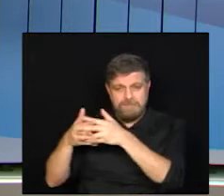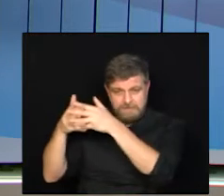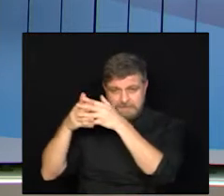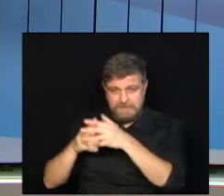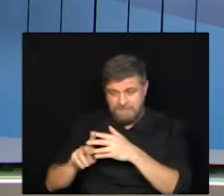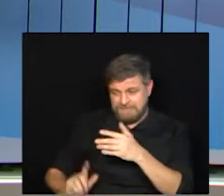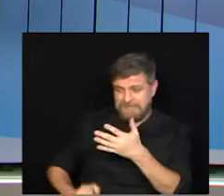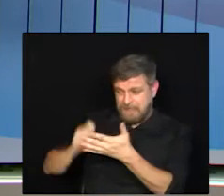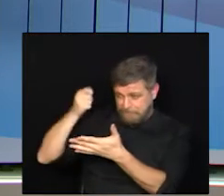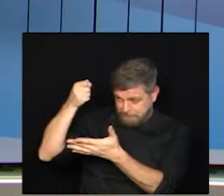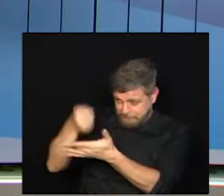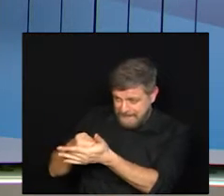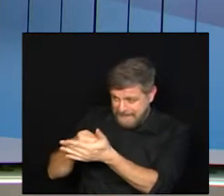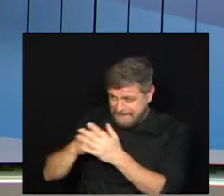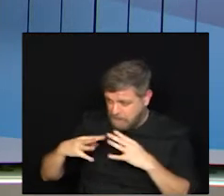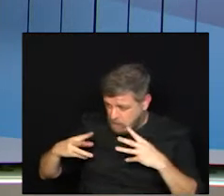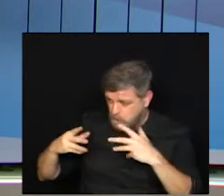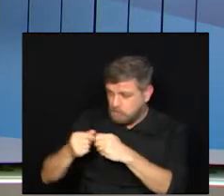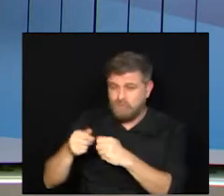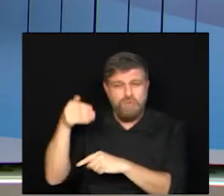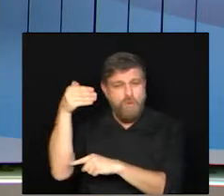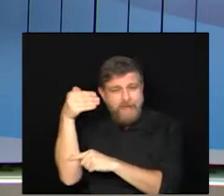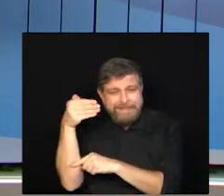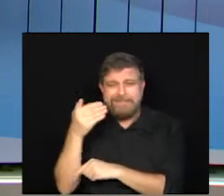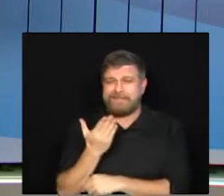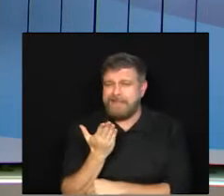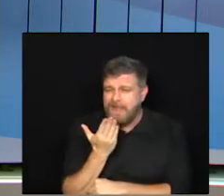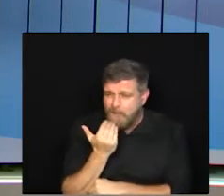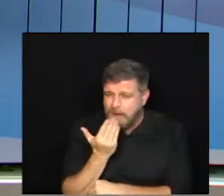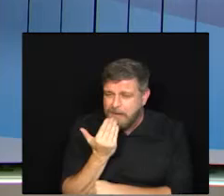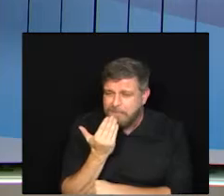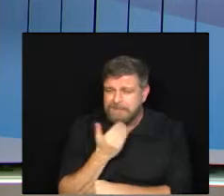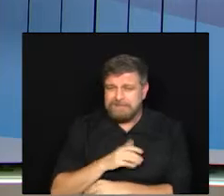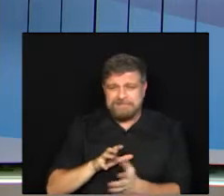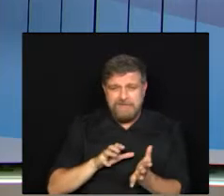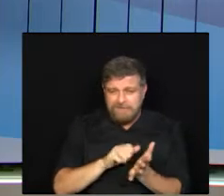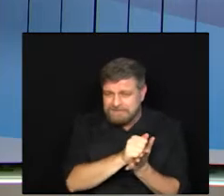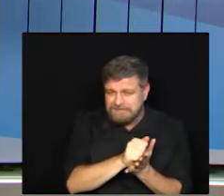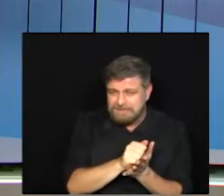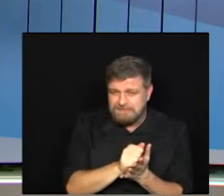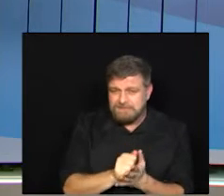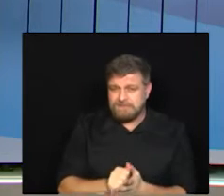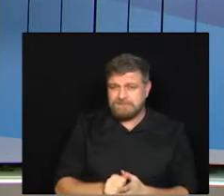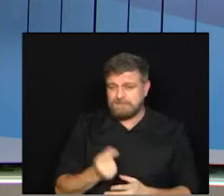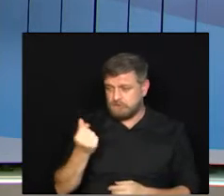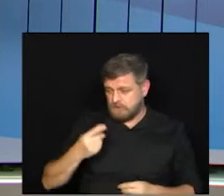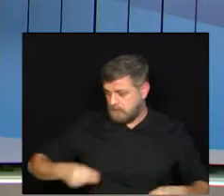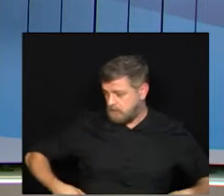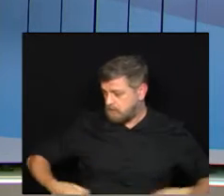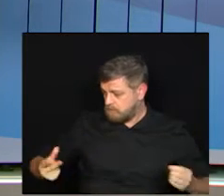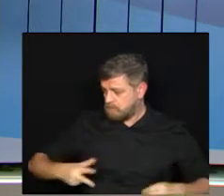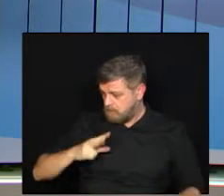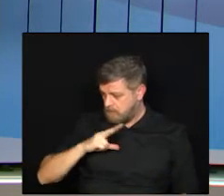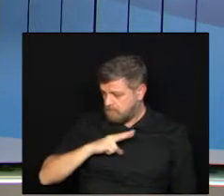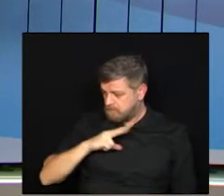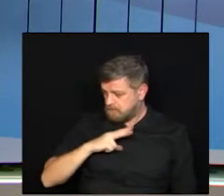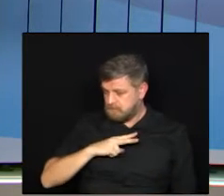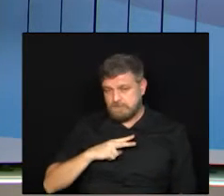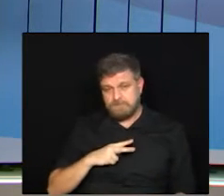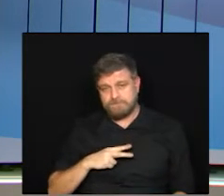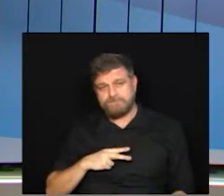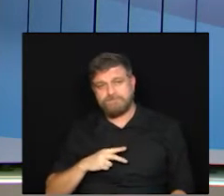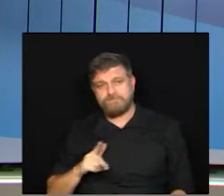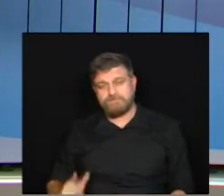custear tudo? Você que tem que pagar o hotel, alimentação, inscrição, sai tudo do seu bolso? Ou dependendo